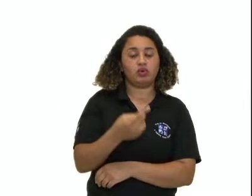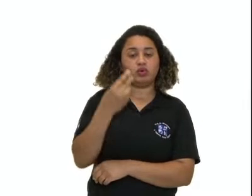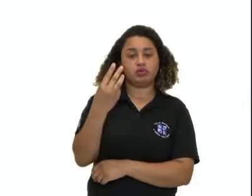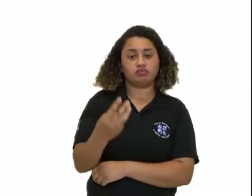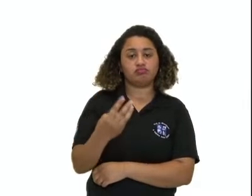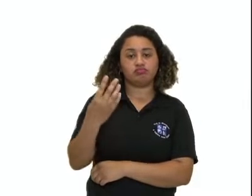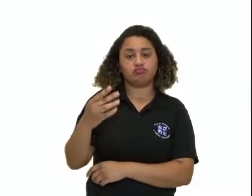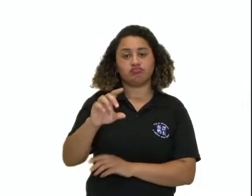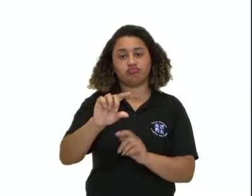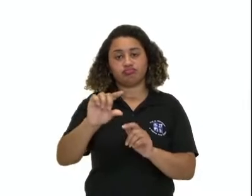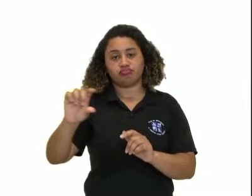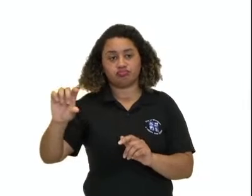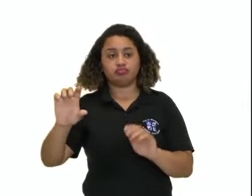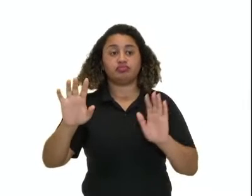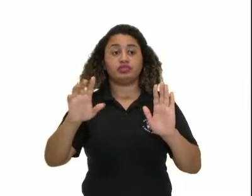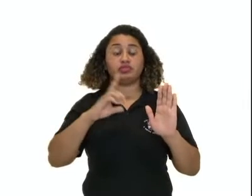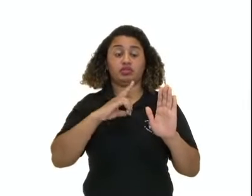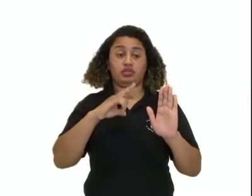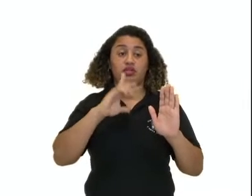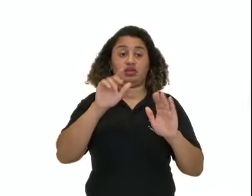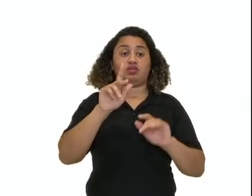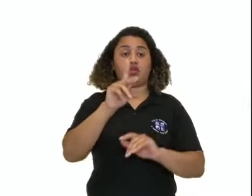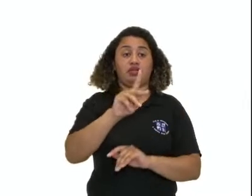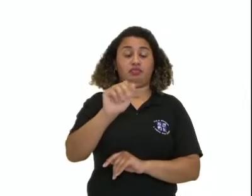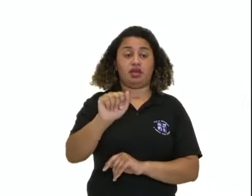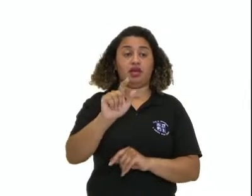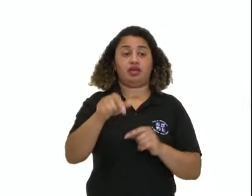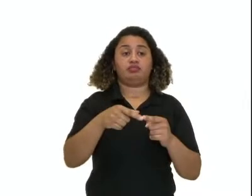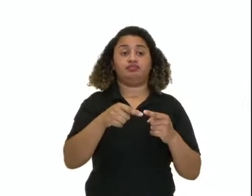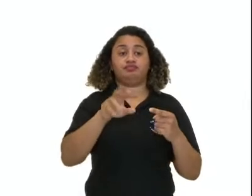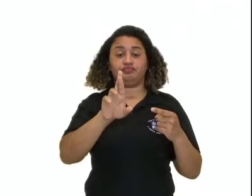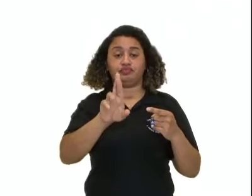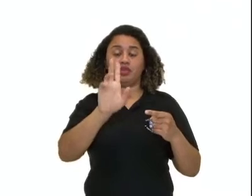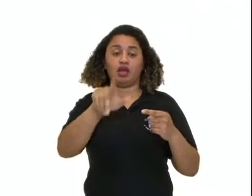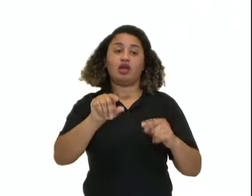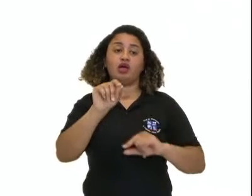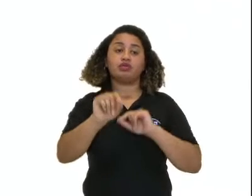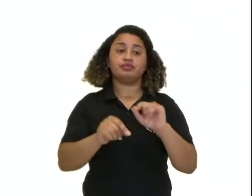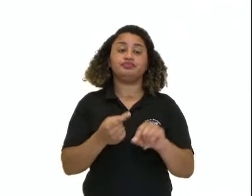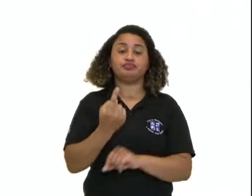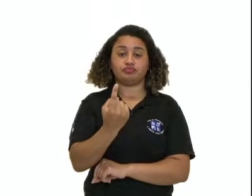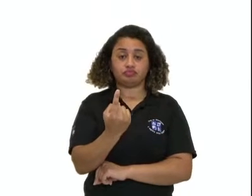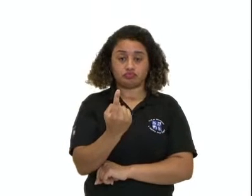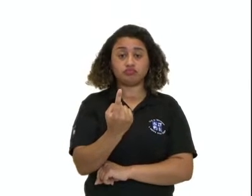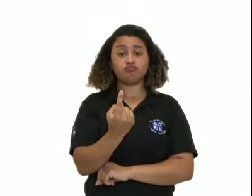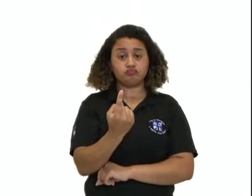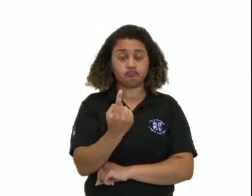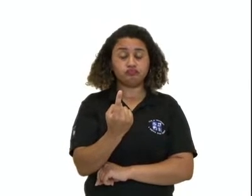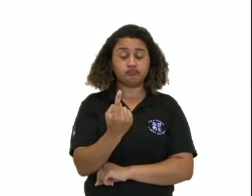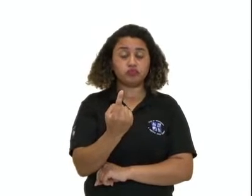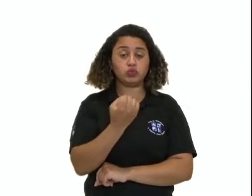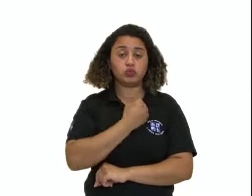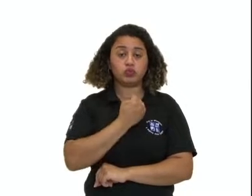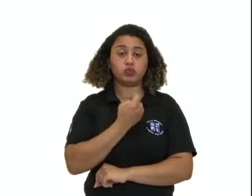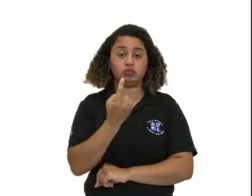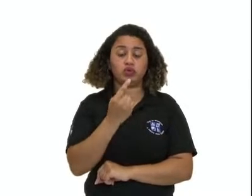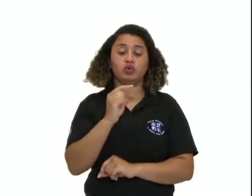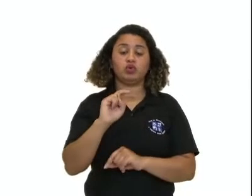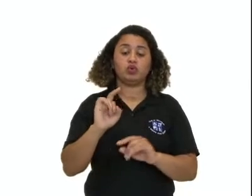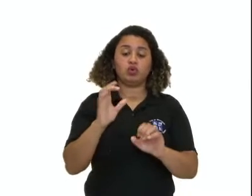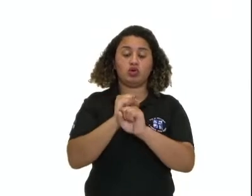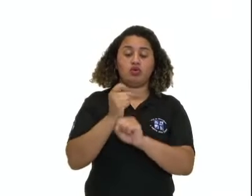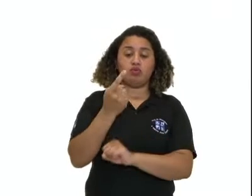4, 5. Temos uma PA, a razão dessa PA seria o número 1, né? Sempre que